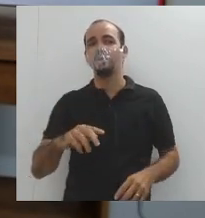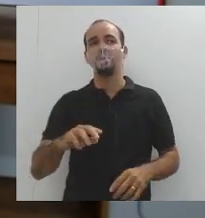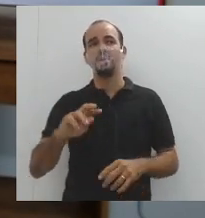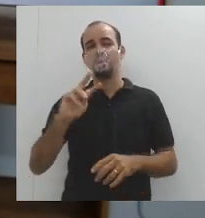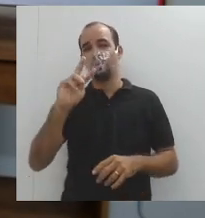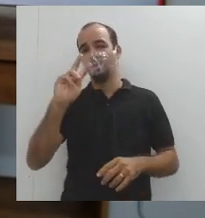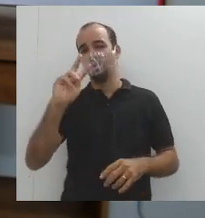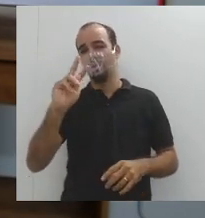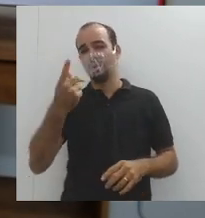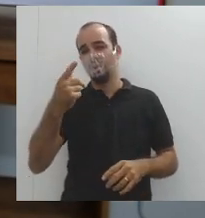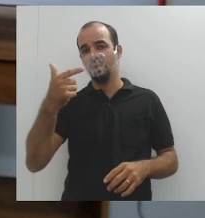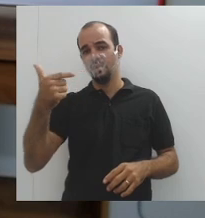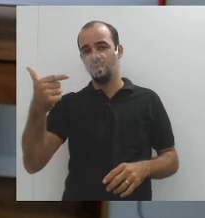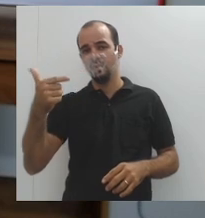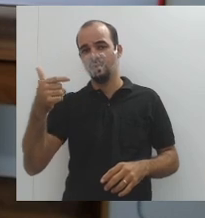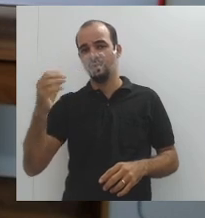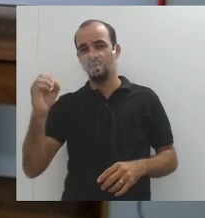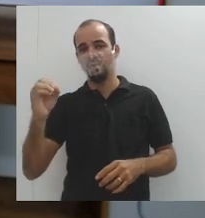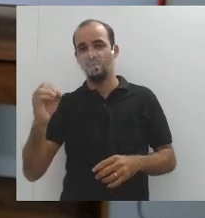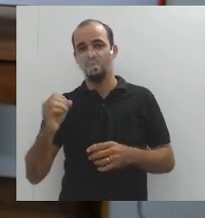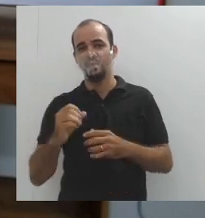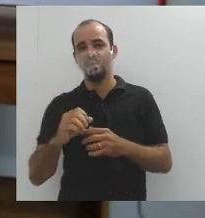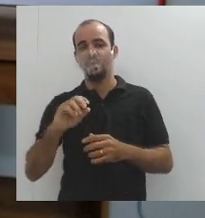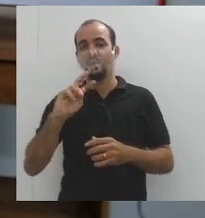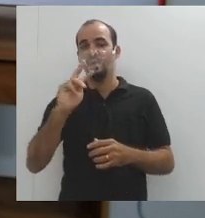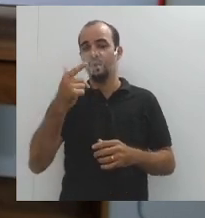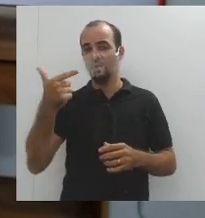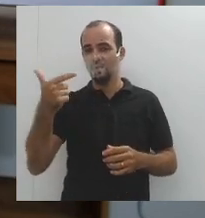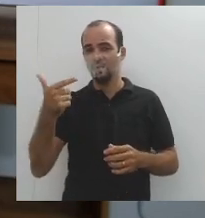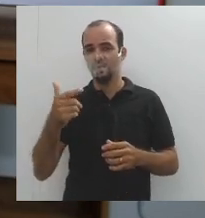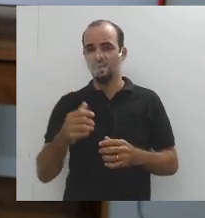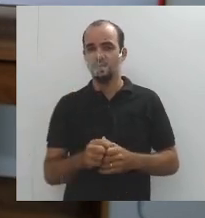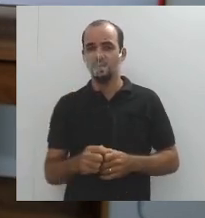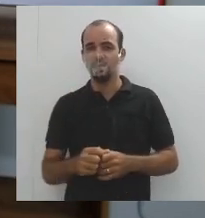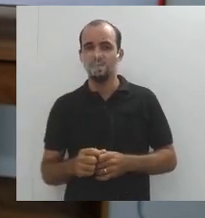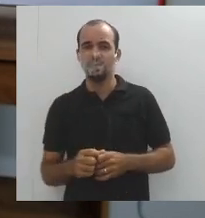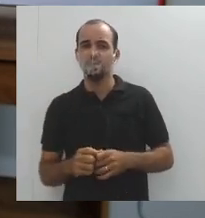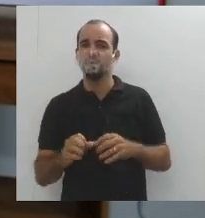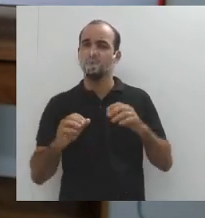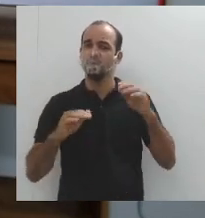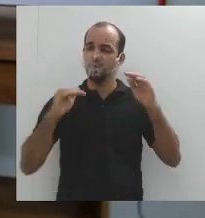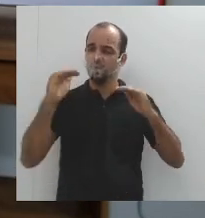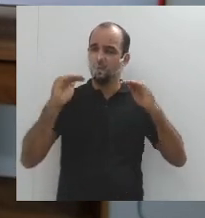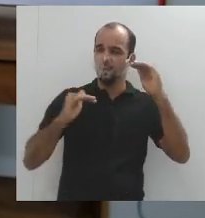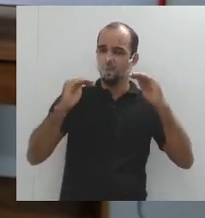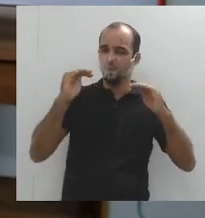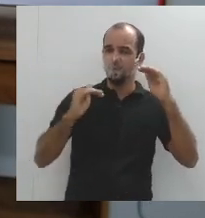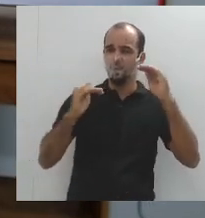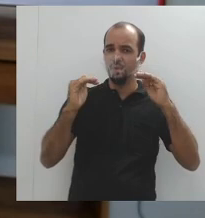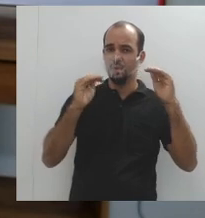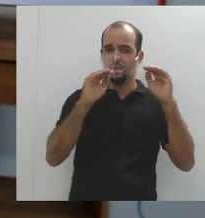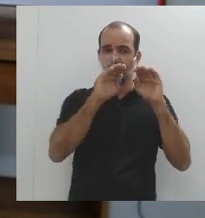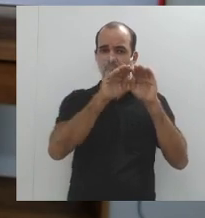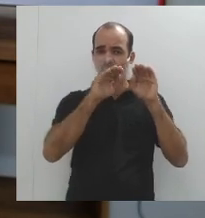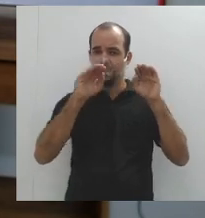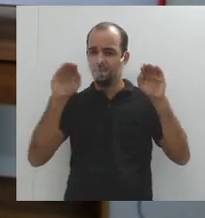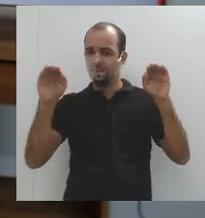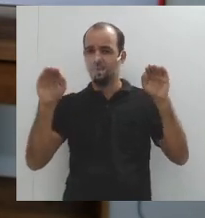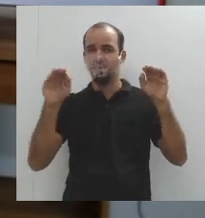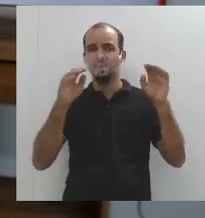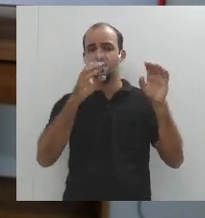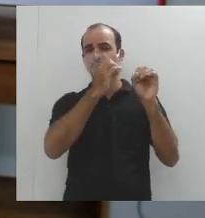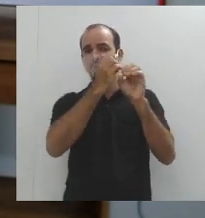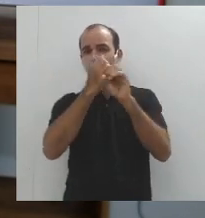está balanceada, tá? Gente, nós temos que saber quantos mols eu tenho